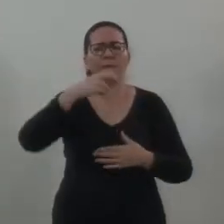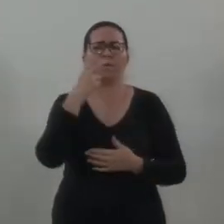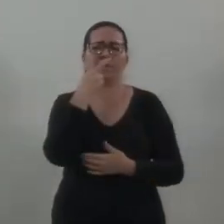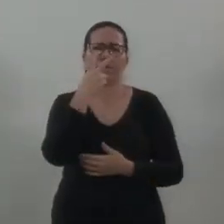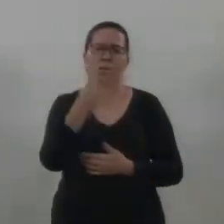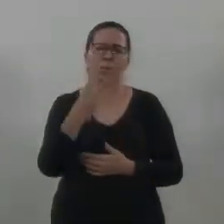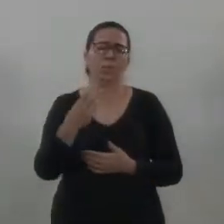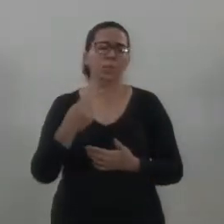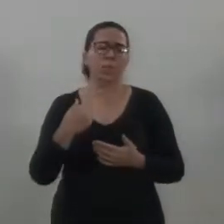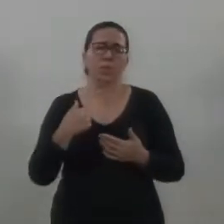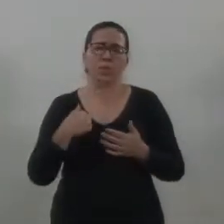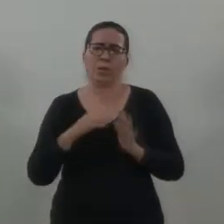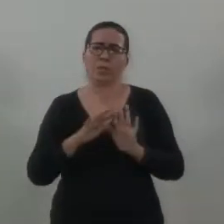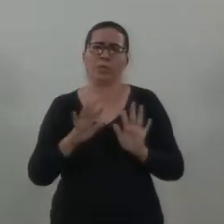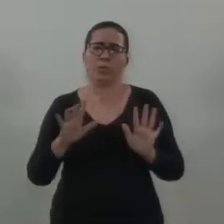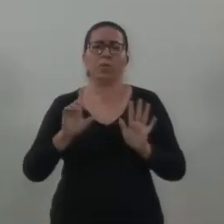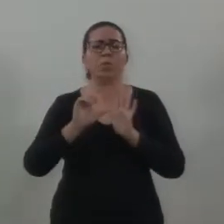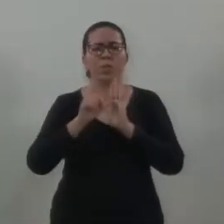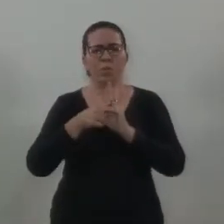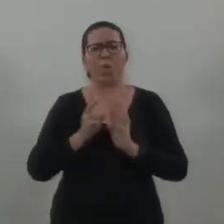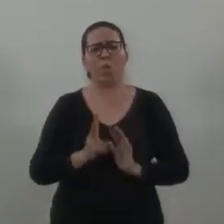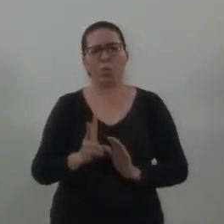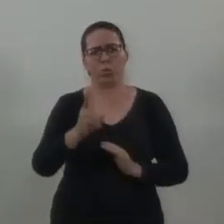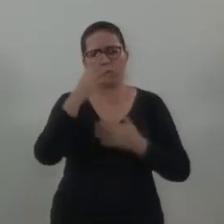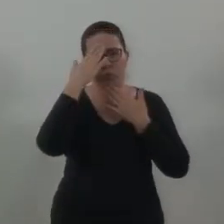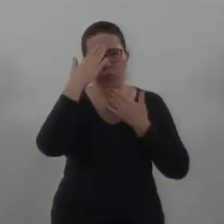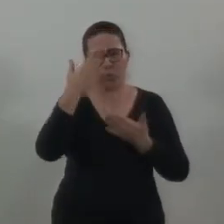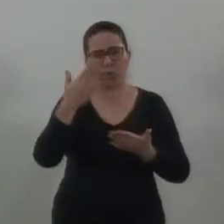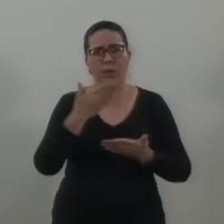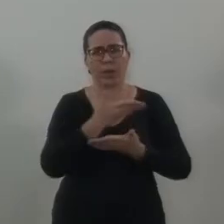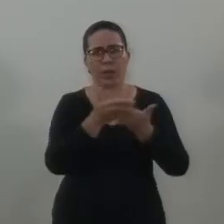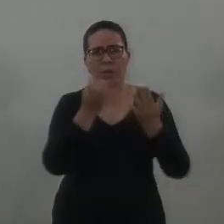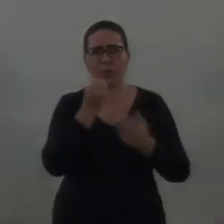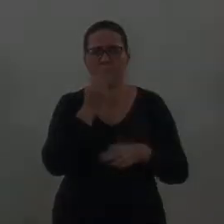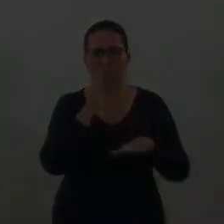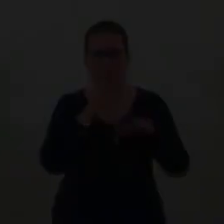são minhas palavras, e depois a gente continua esse debate. Obrigado a todos e uma boa noite.